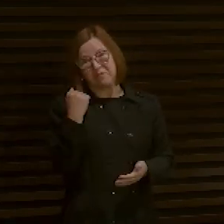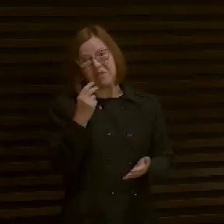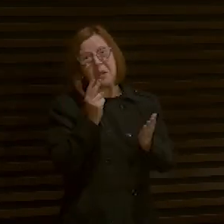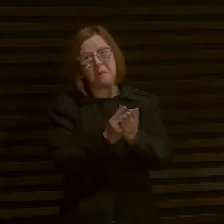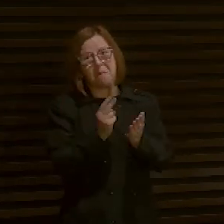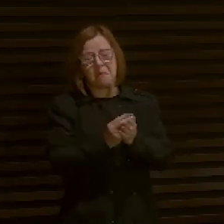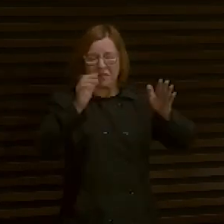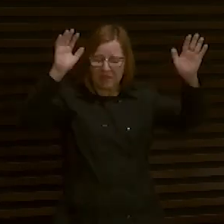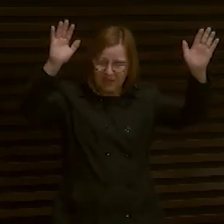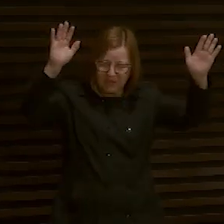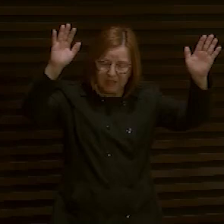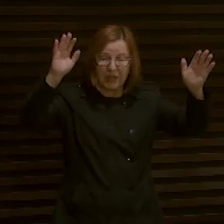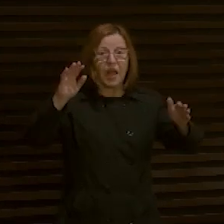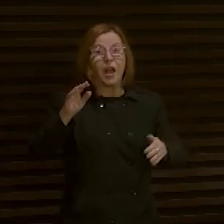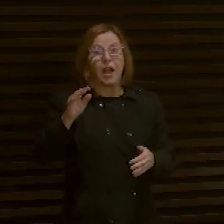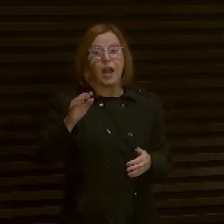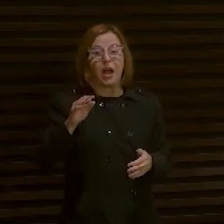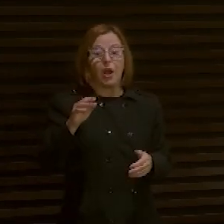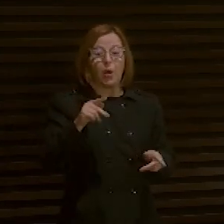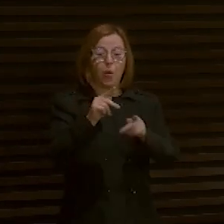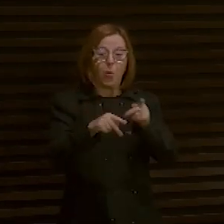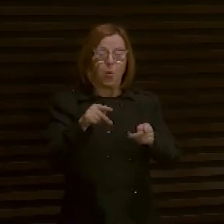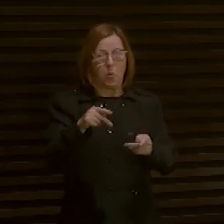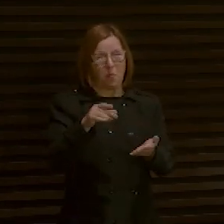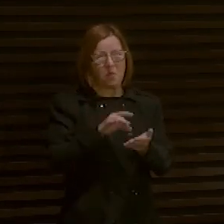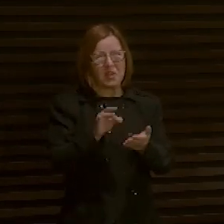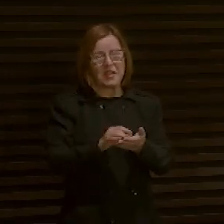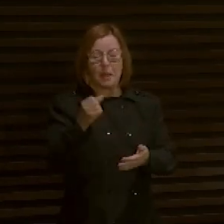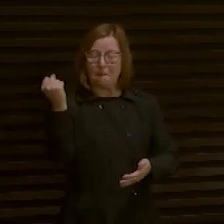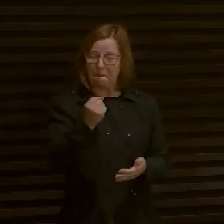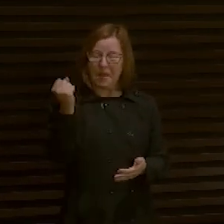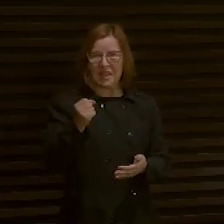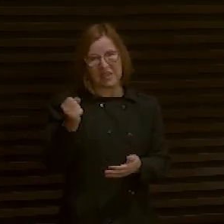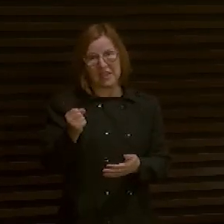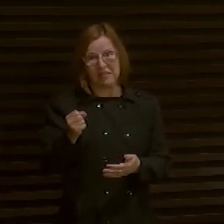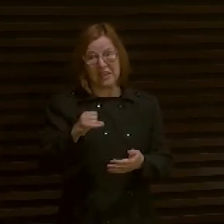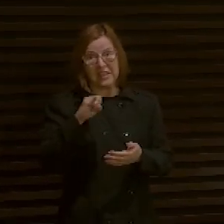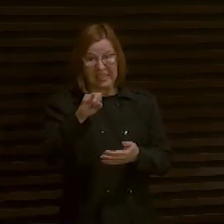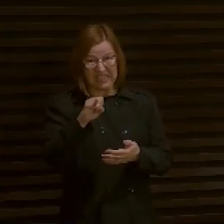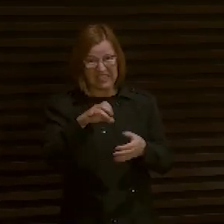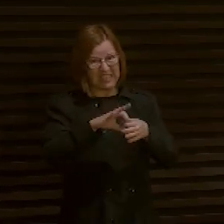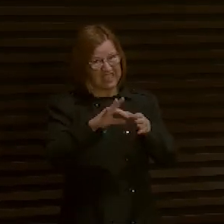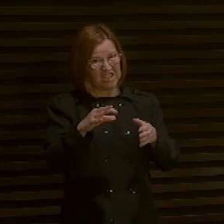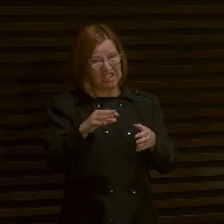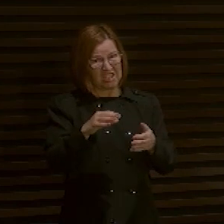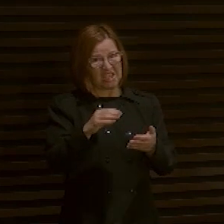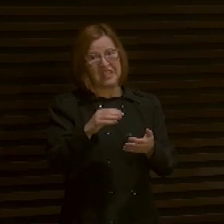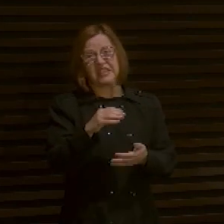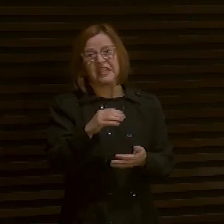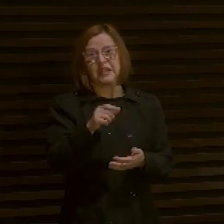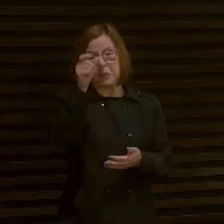o inimigo matava todos. E se tivessem misericórdia de alguém, se tornavam escravos. As mulheres se tornavam